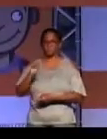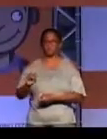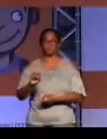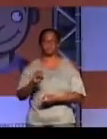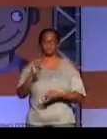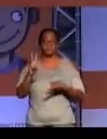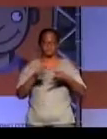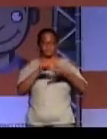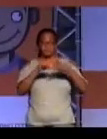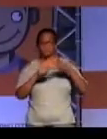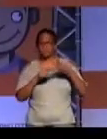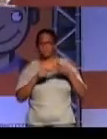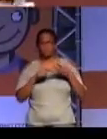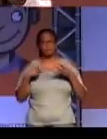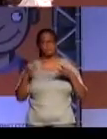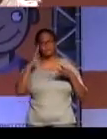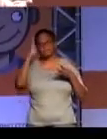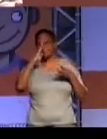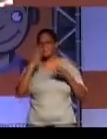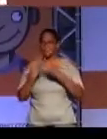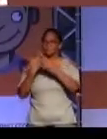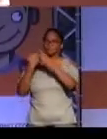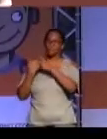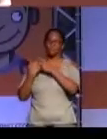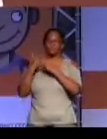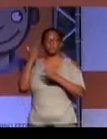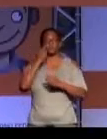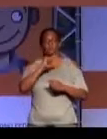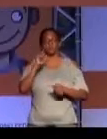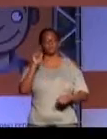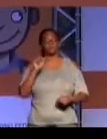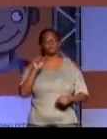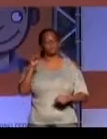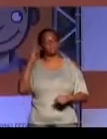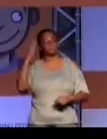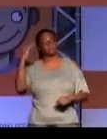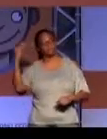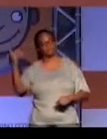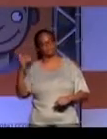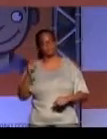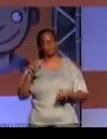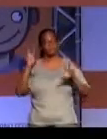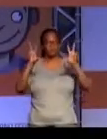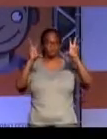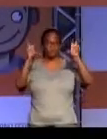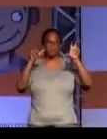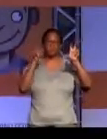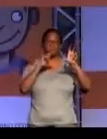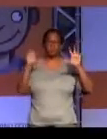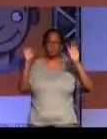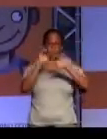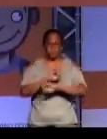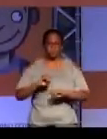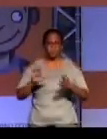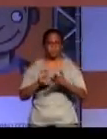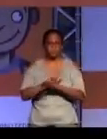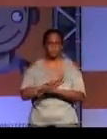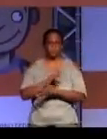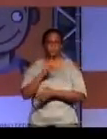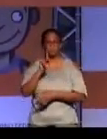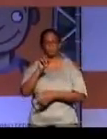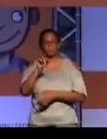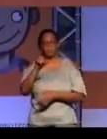São 3 brasileiros, portanto, responsáveis por essa conquista que estamos chegando na eliminação da poliomielite no